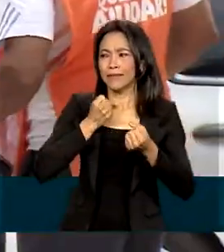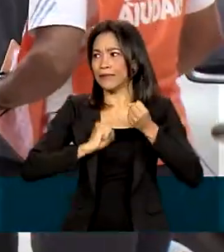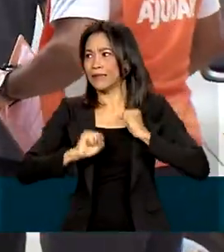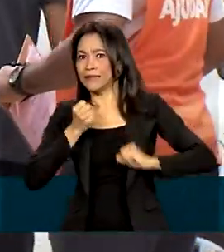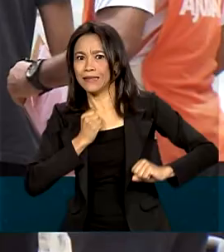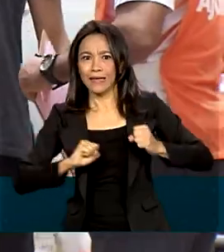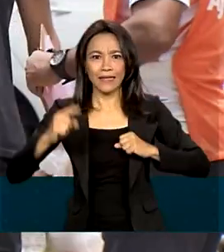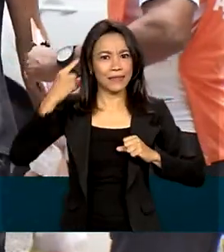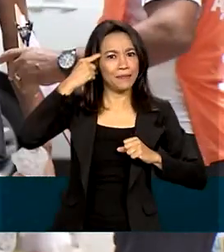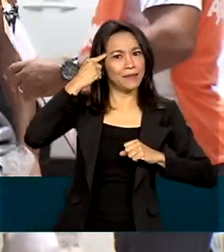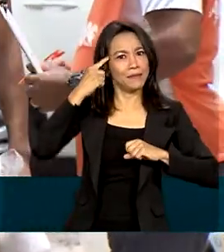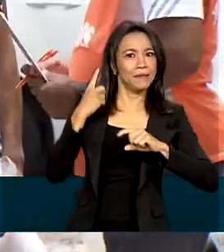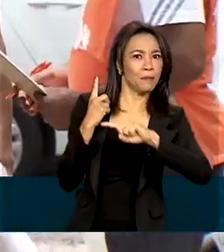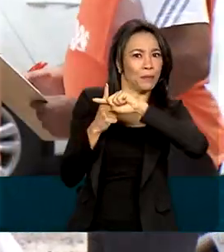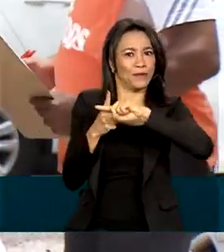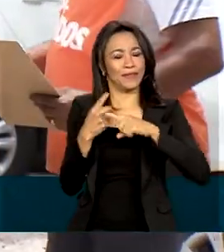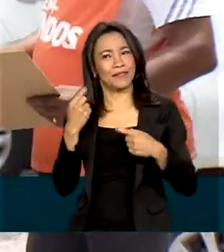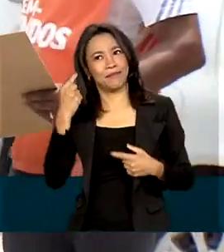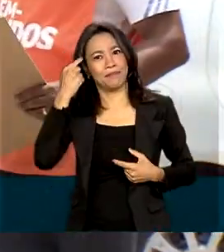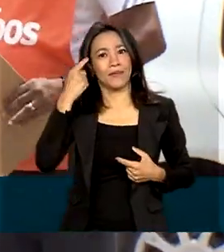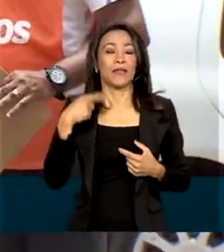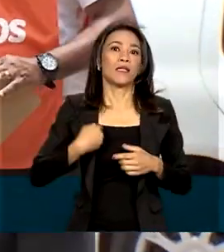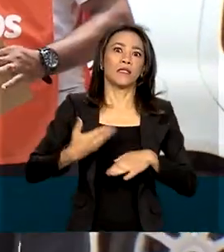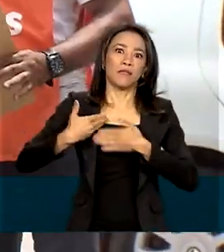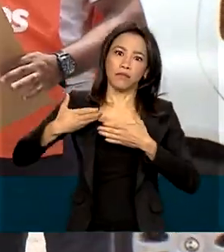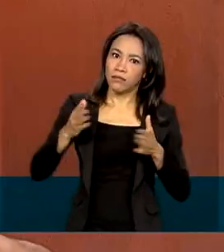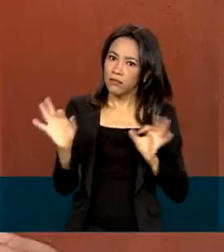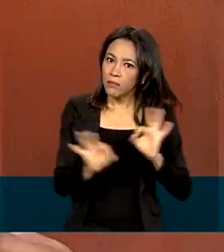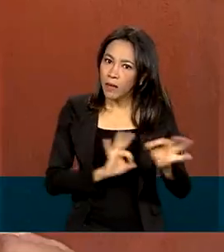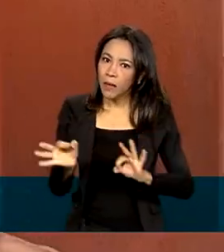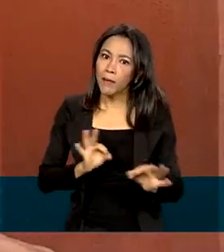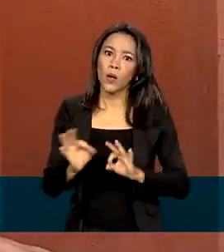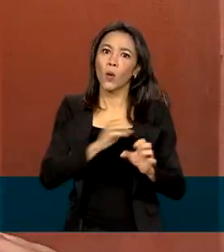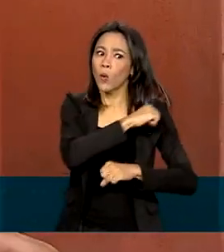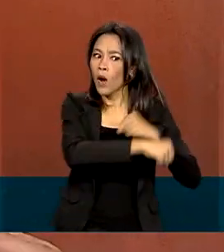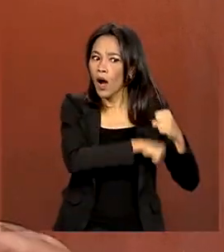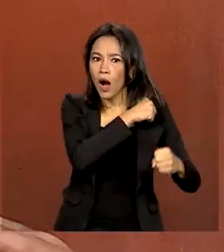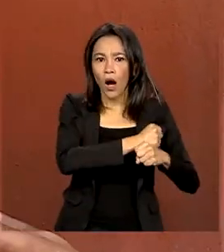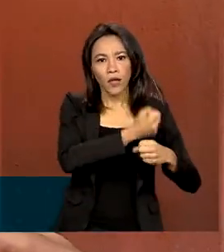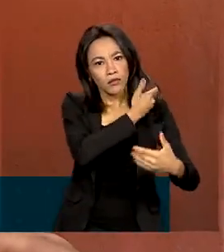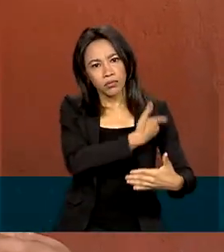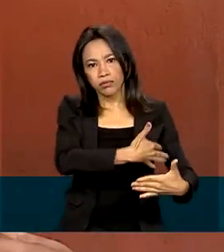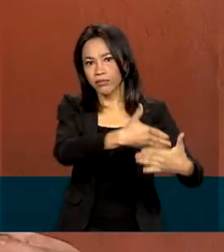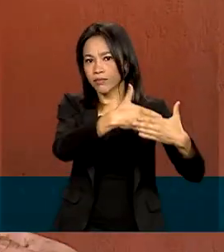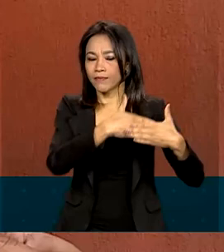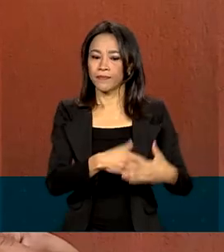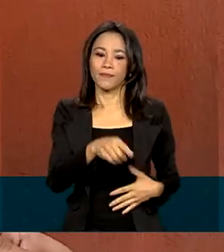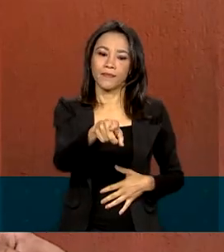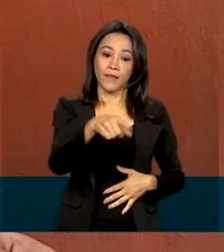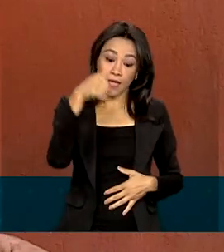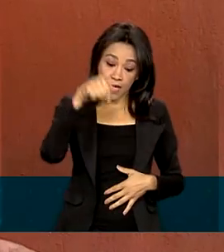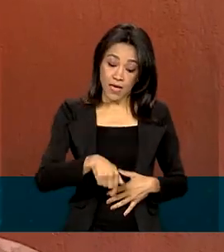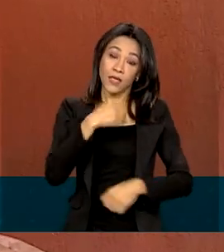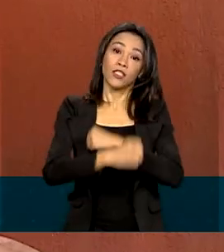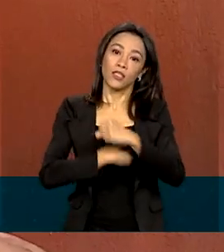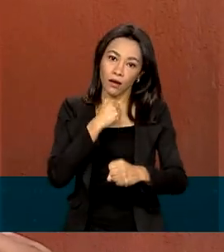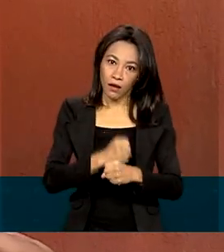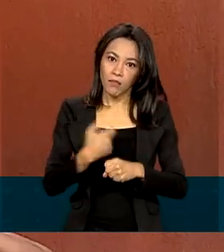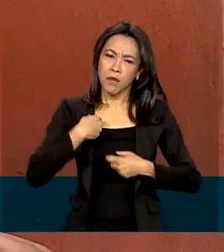e otimismo para quem se preparou o ano todo. Muito preparada. Esse ano eu resolvi me dedicar aos